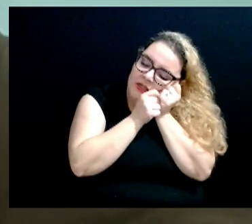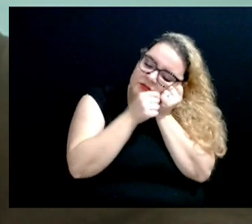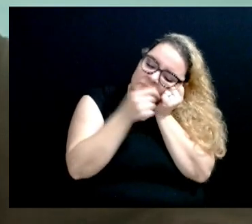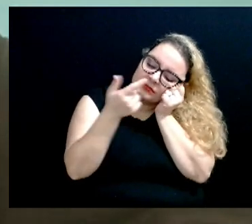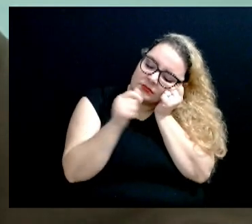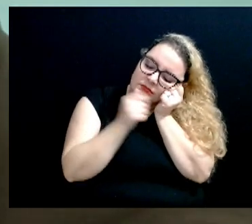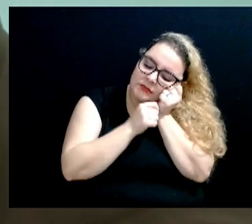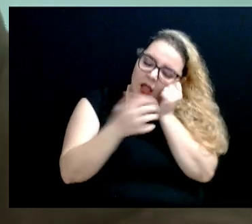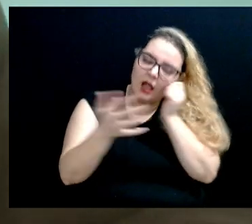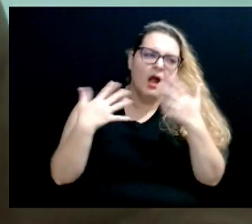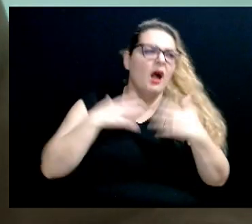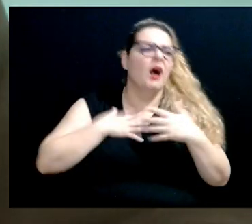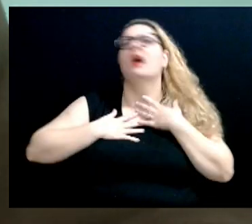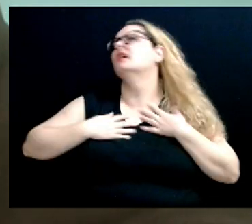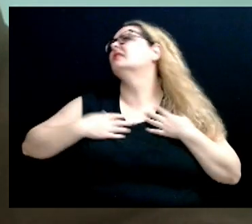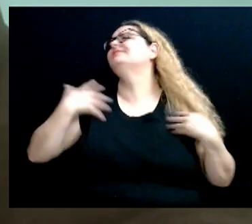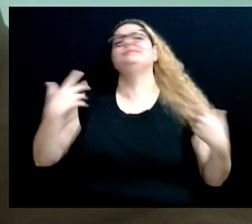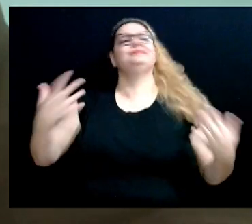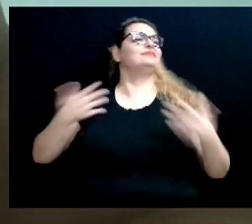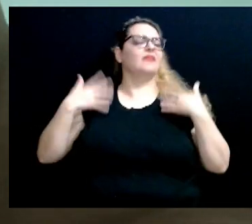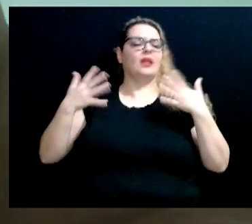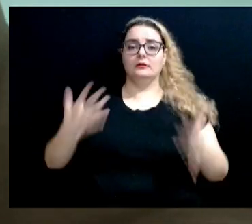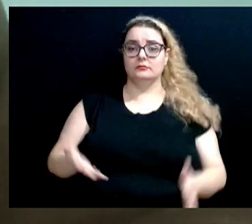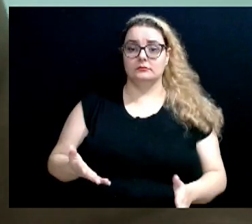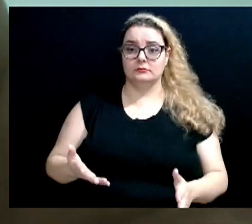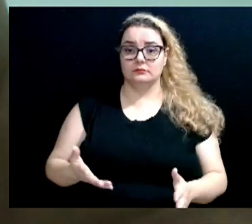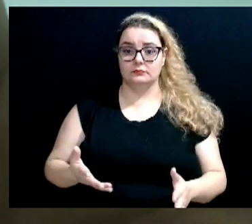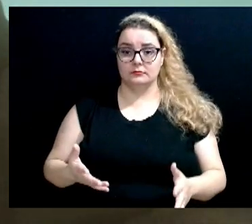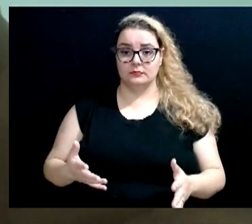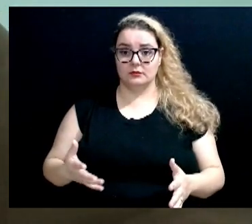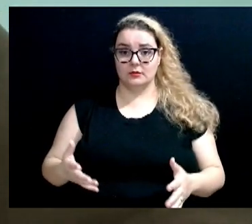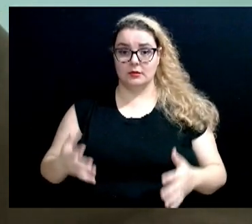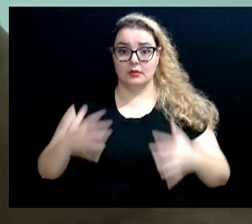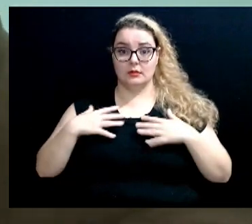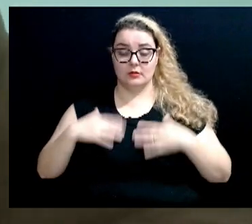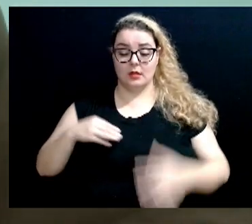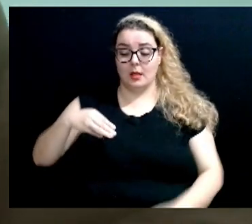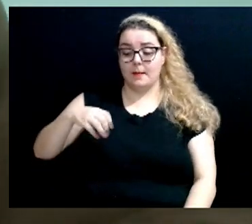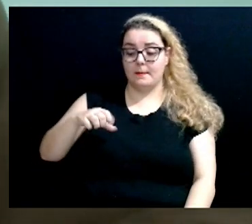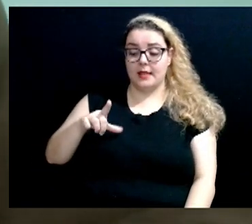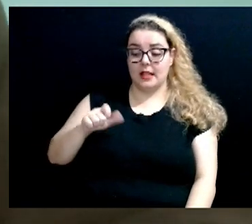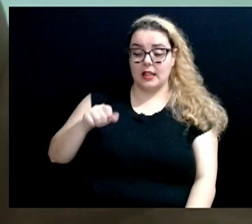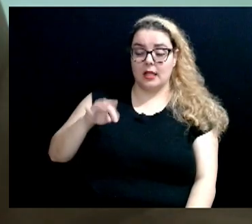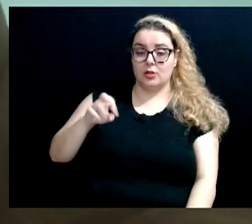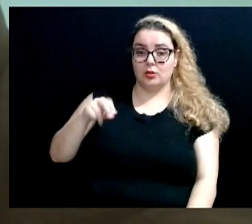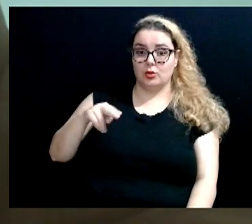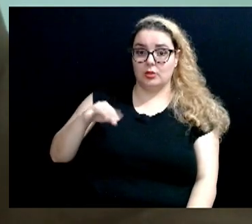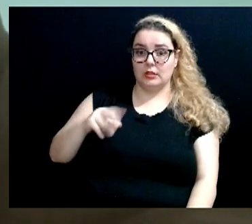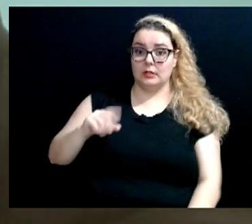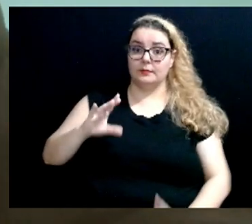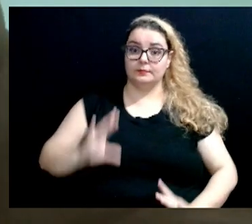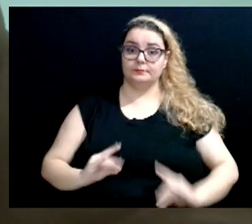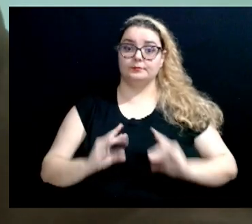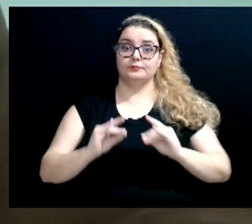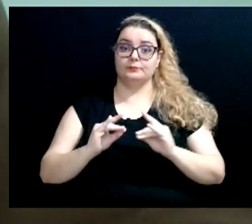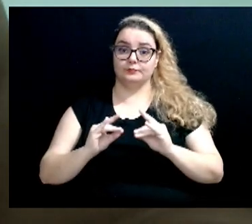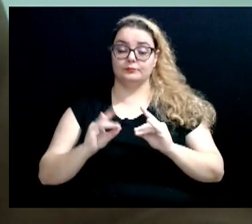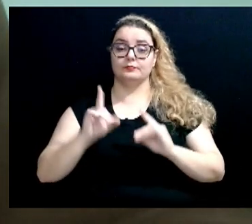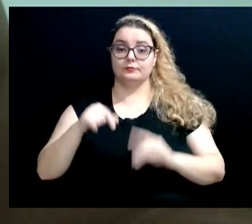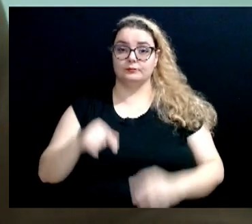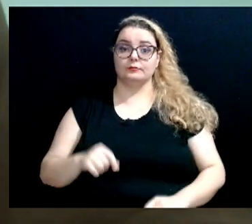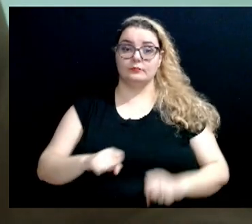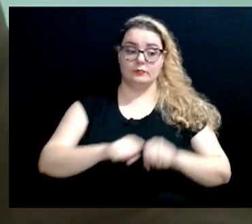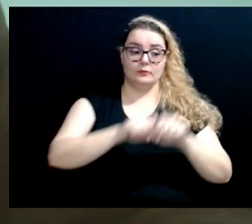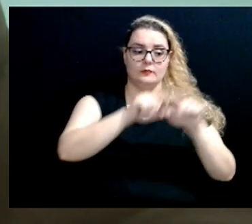é um hormônio que todo mundo já tem no organismo, que chama melatonina. Então, esse é um hormônio que fica inibido ao longo do dia, à medida